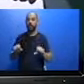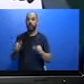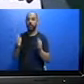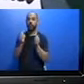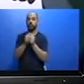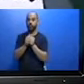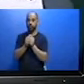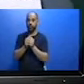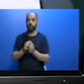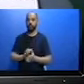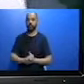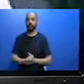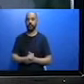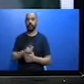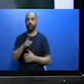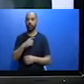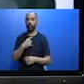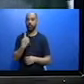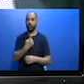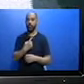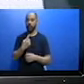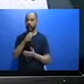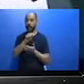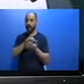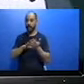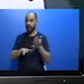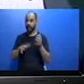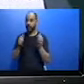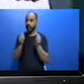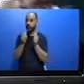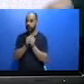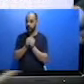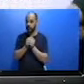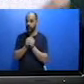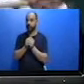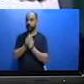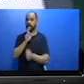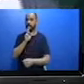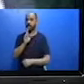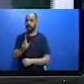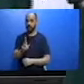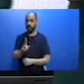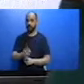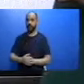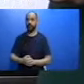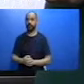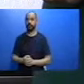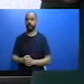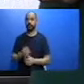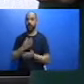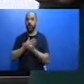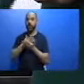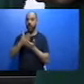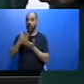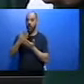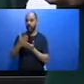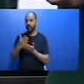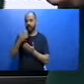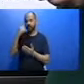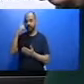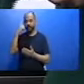atenção nós vamos fazer atividades juntos responder às atividades e começar a elaborar